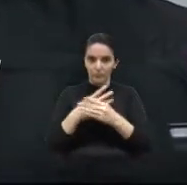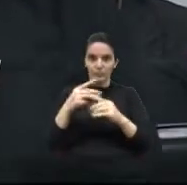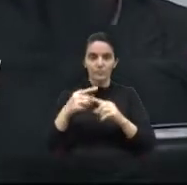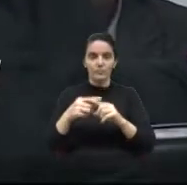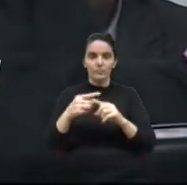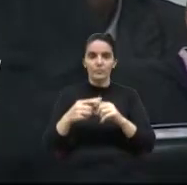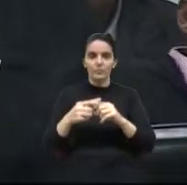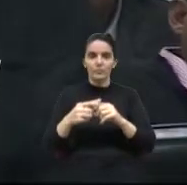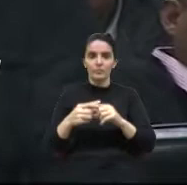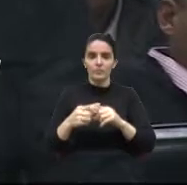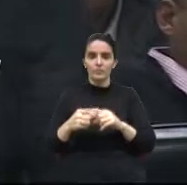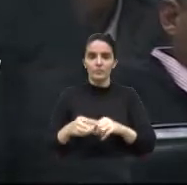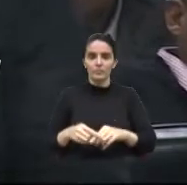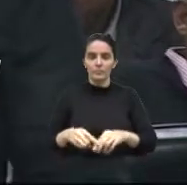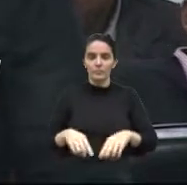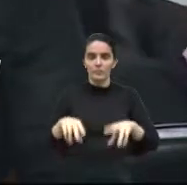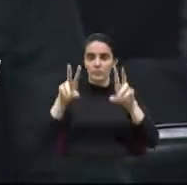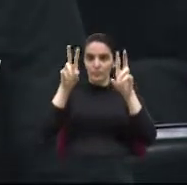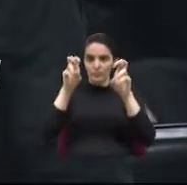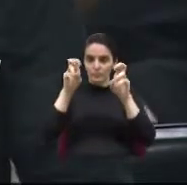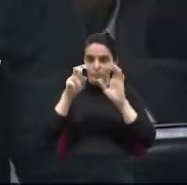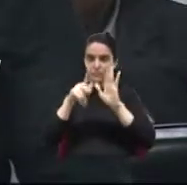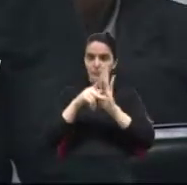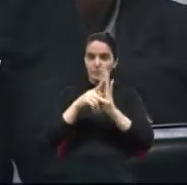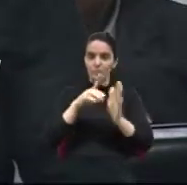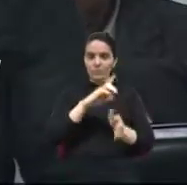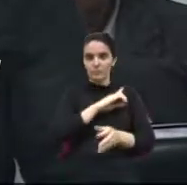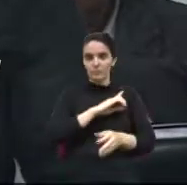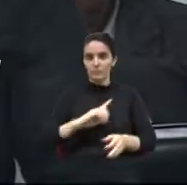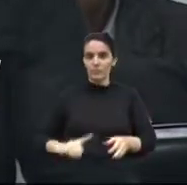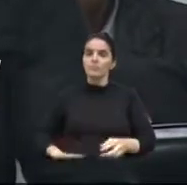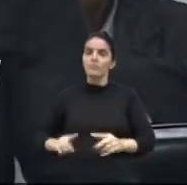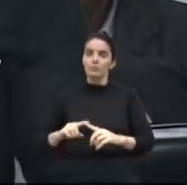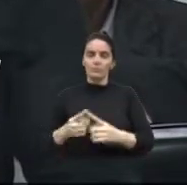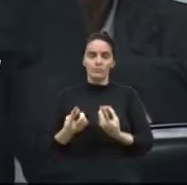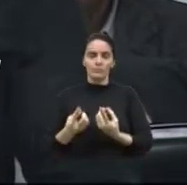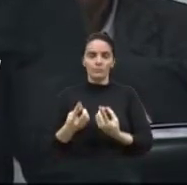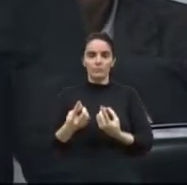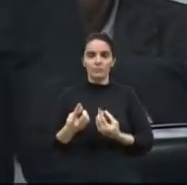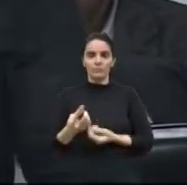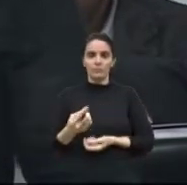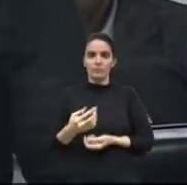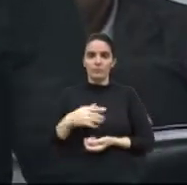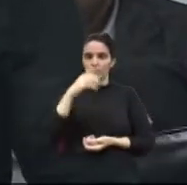dos deputados que votarão, mas eu quero colocar a minha posição.